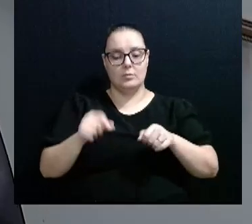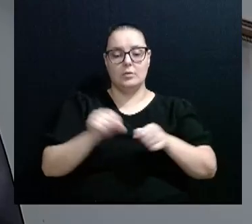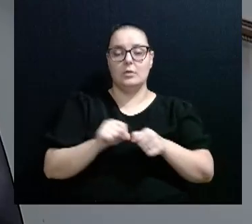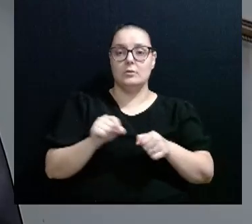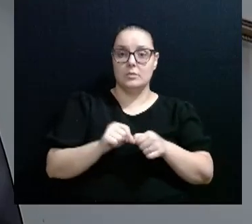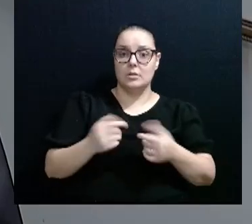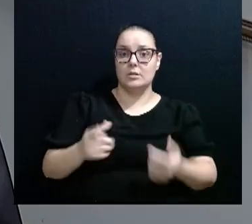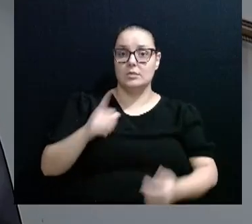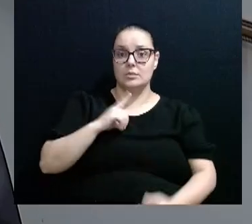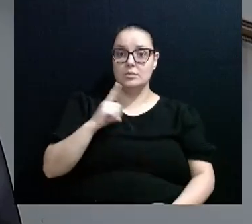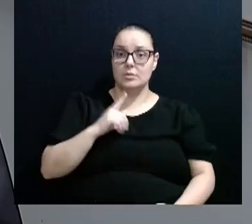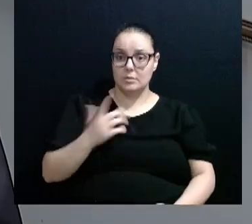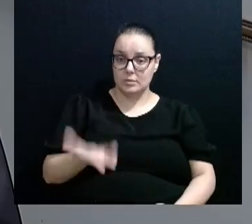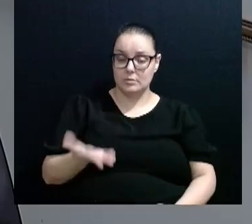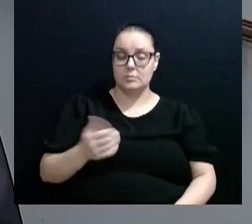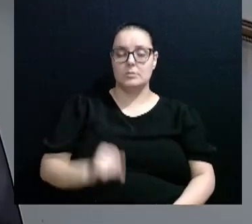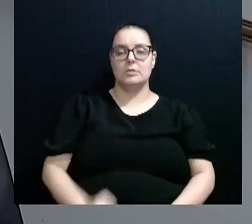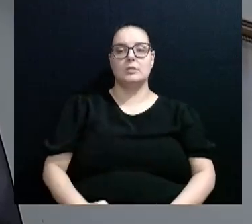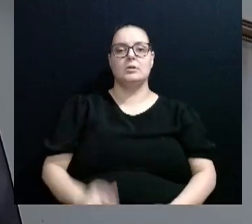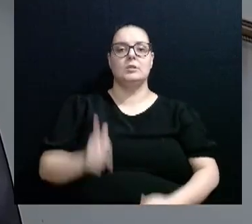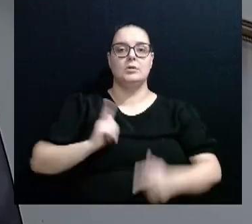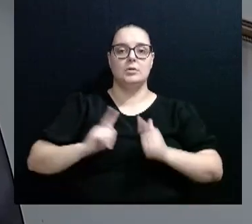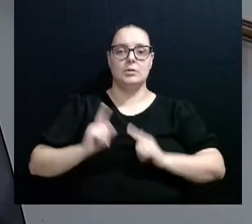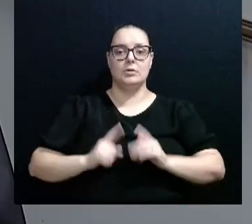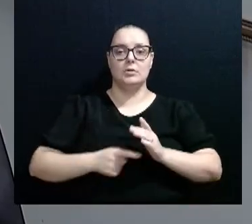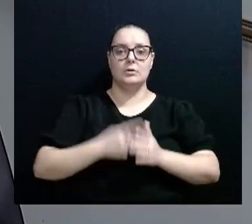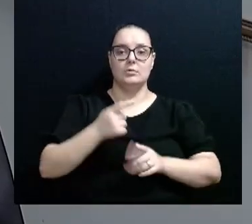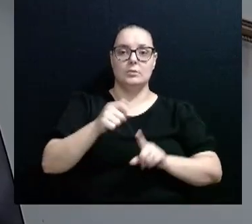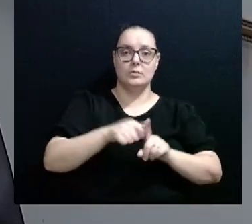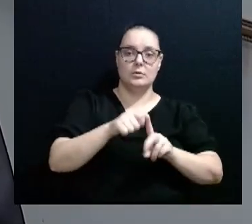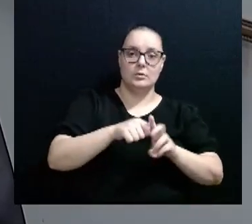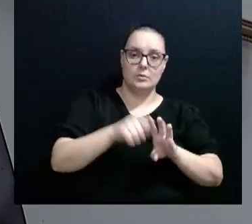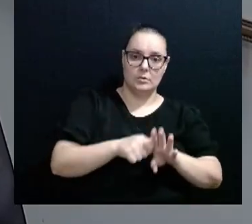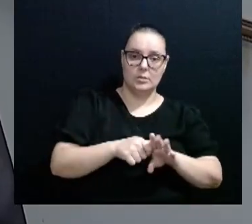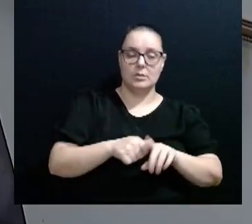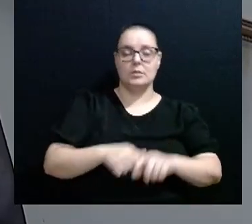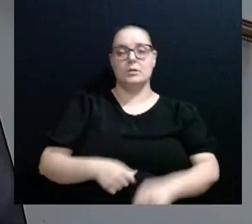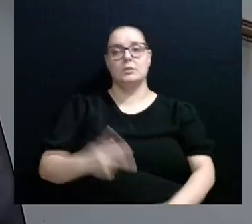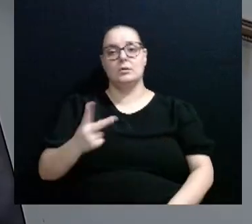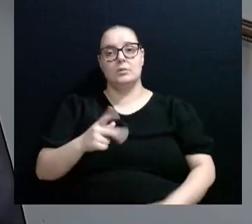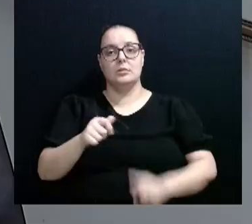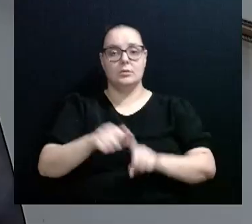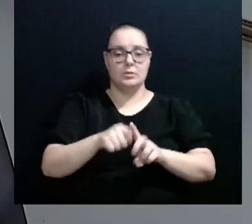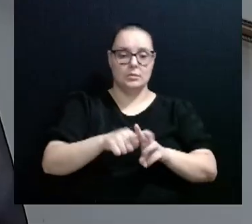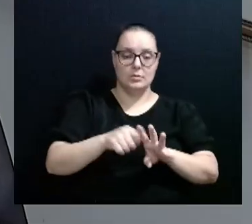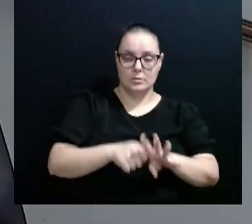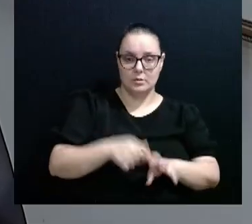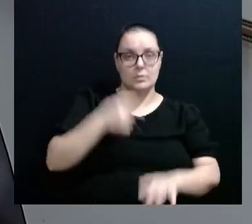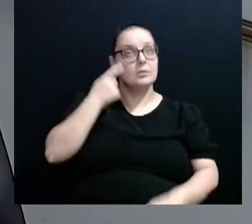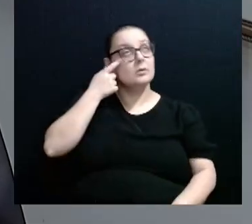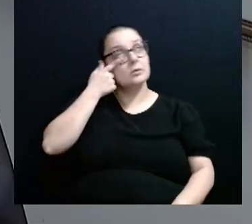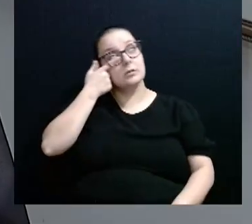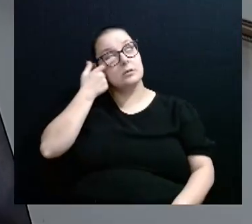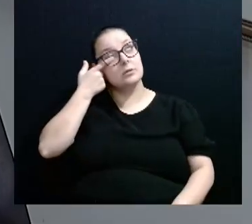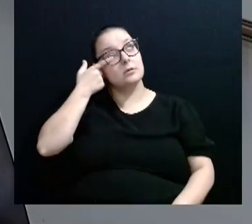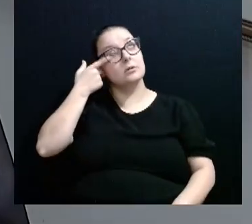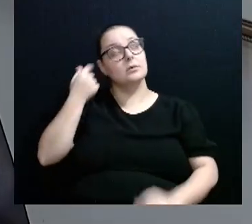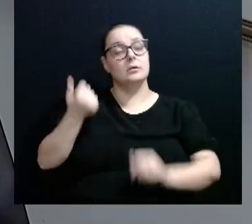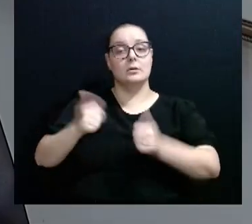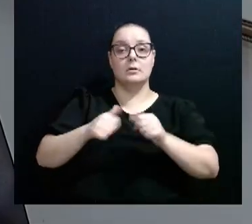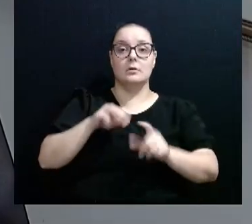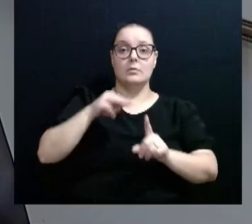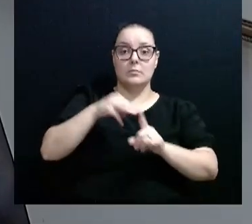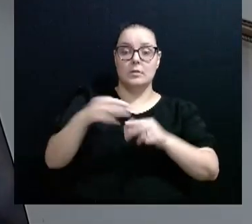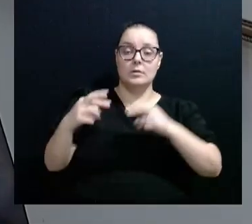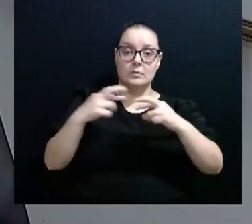aqui gestão no primeiro quadrimestre e no segundo de 2025, avaliação de metas fiscais, tivemos abertura